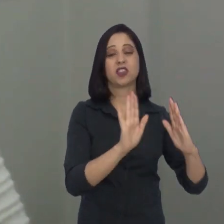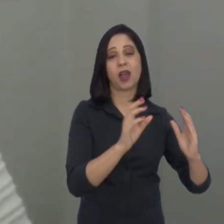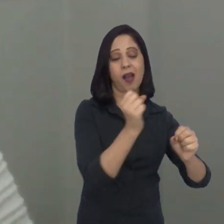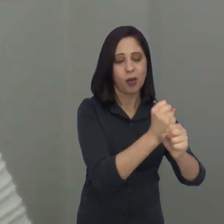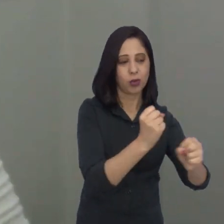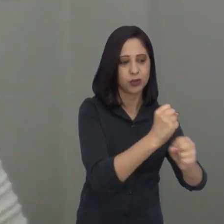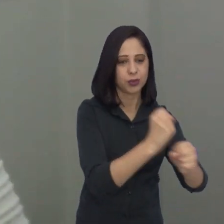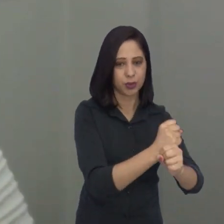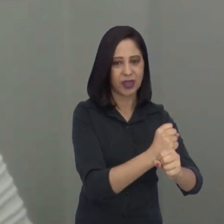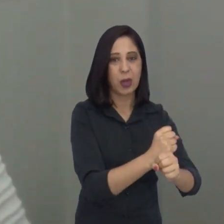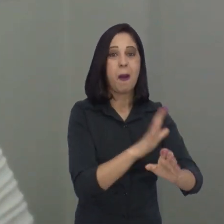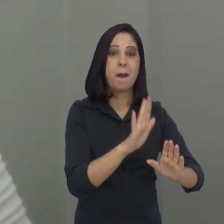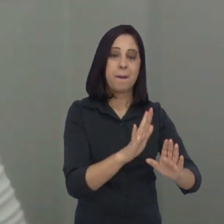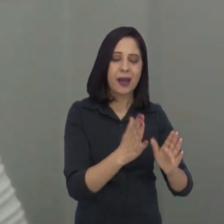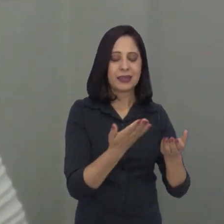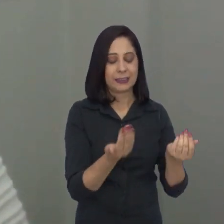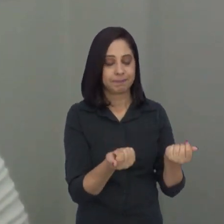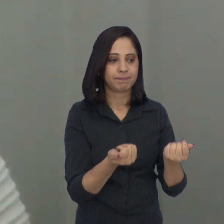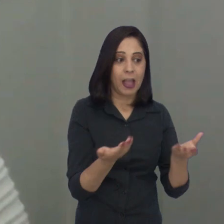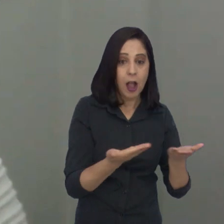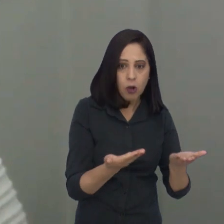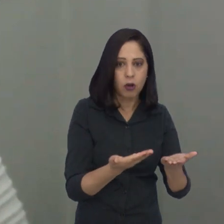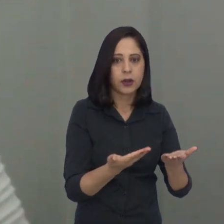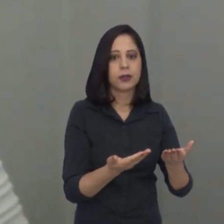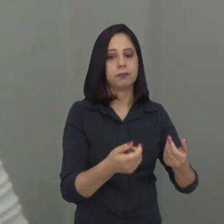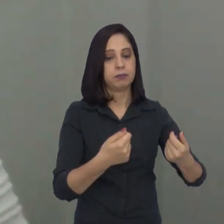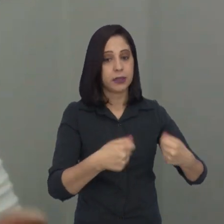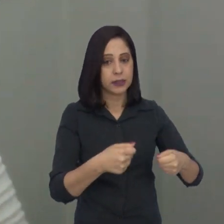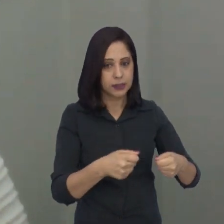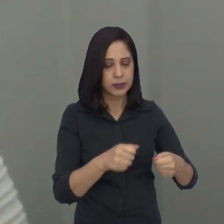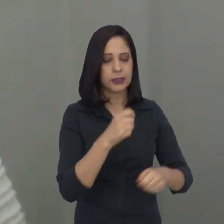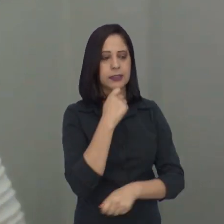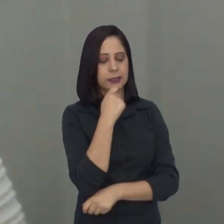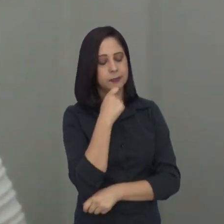meio às margens da lei. Criou-se uma